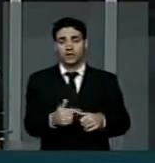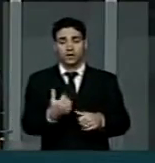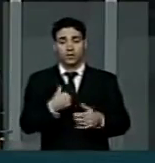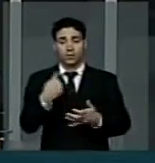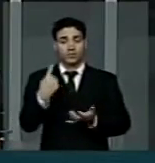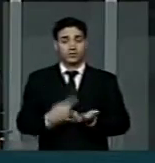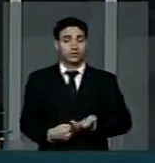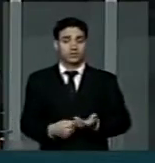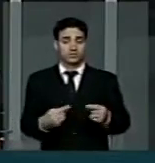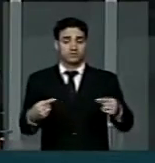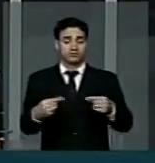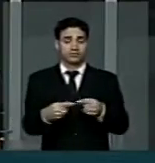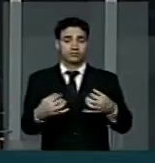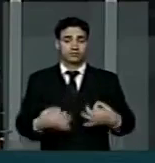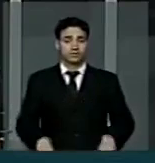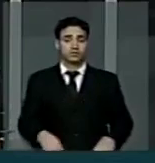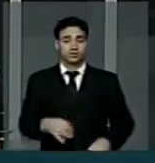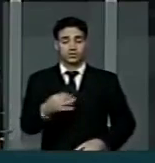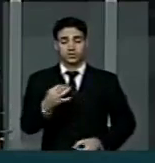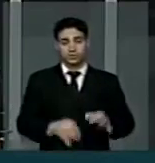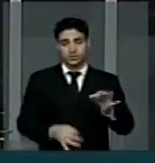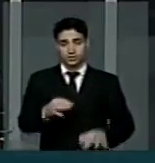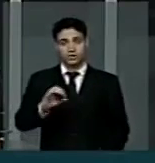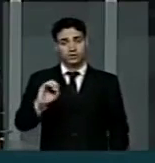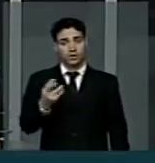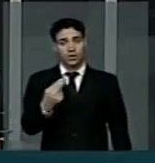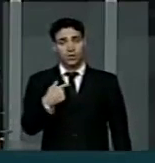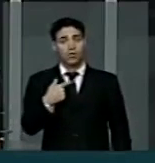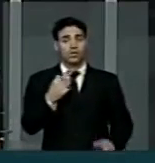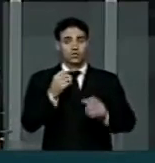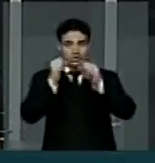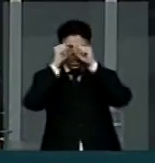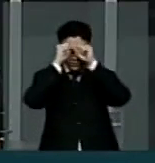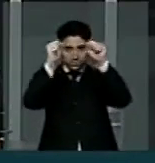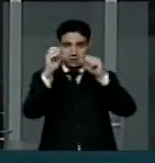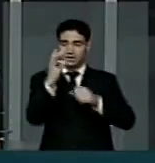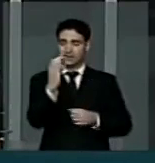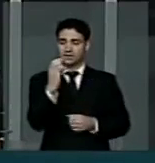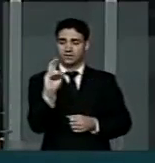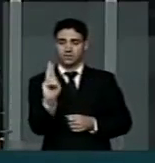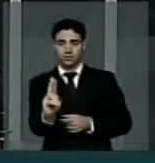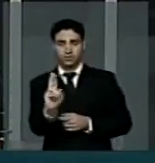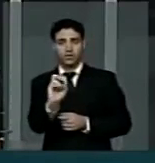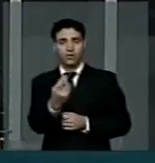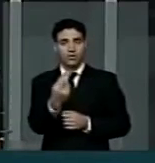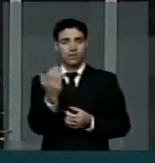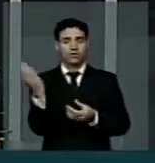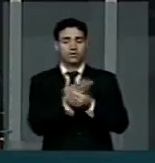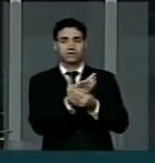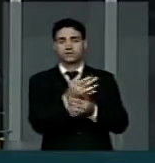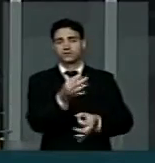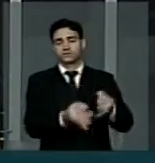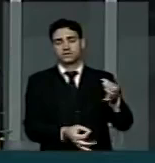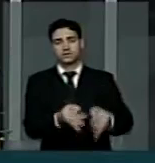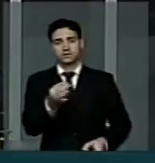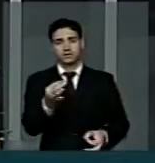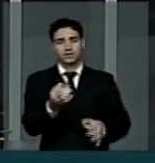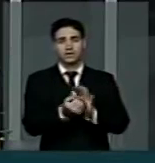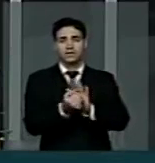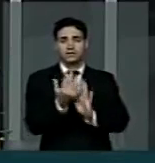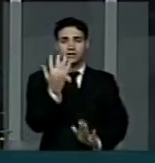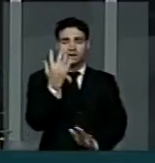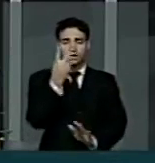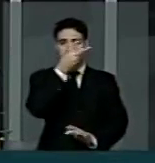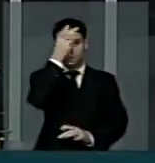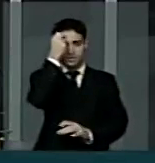comprometimento na justiça. Ou é no Tribunal de Contas, ou é na justiça. Quantos prefeitos